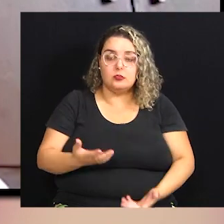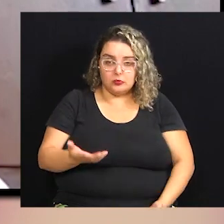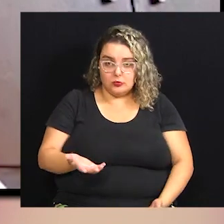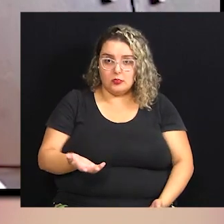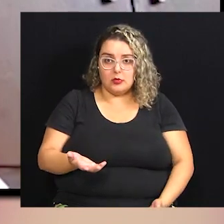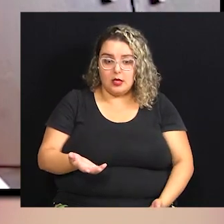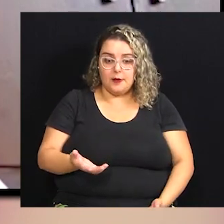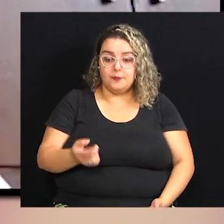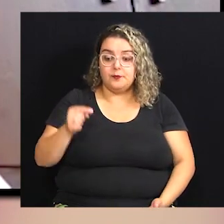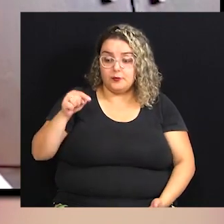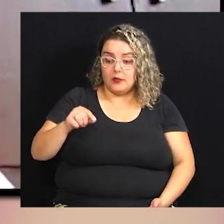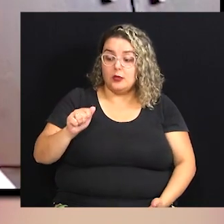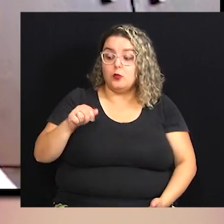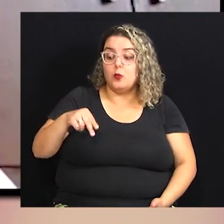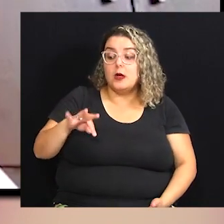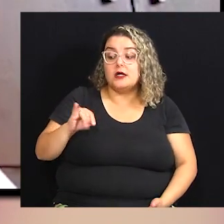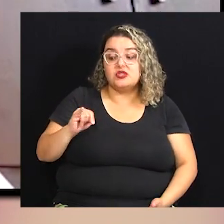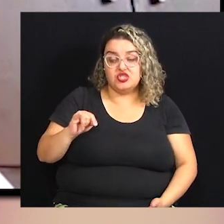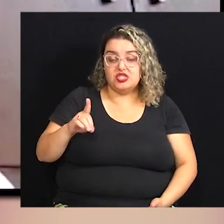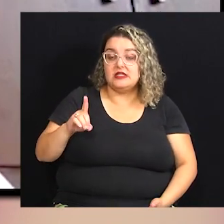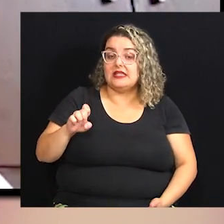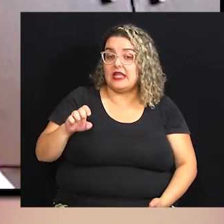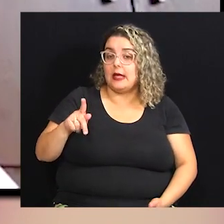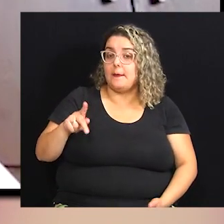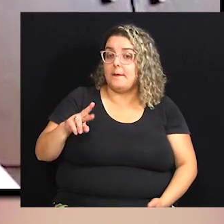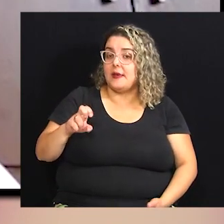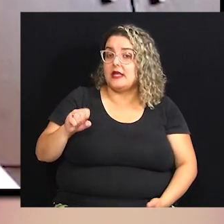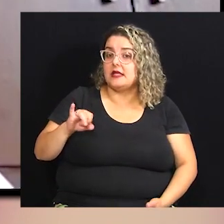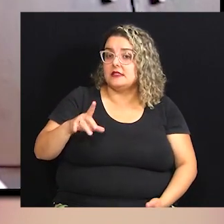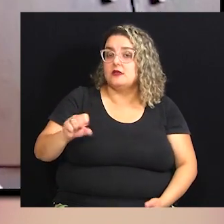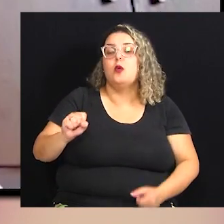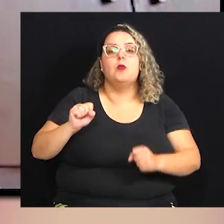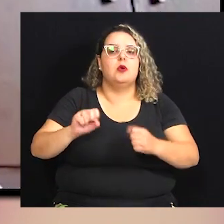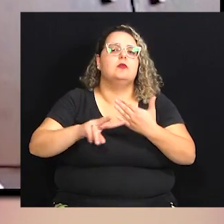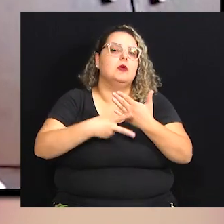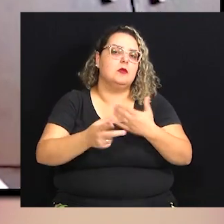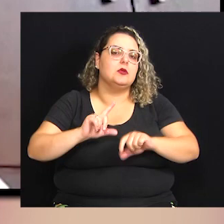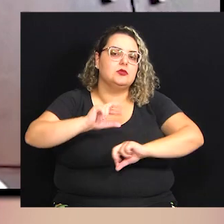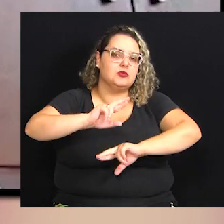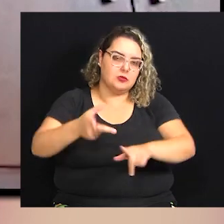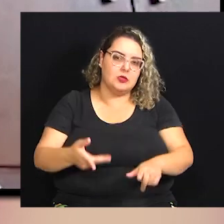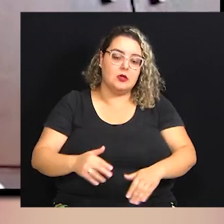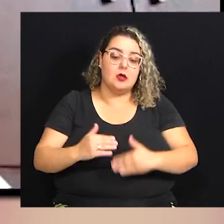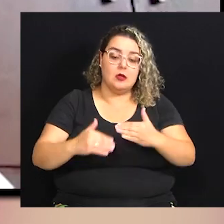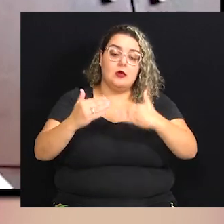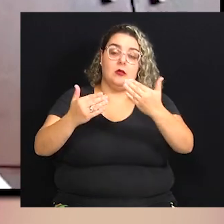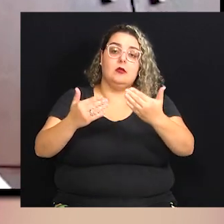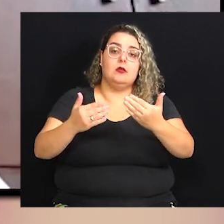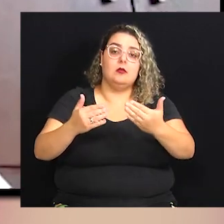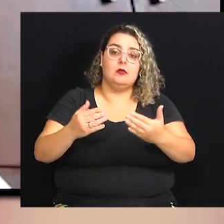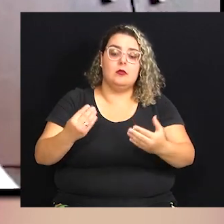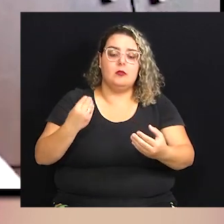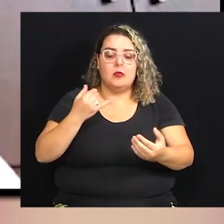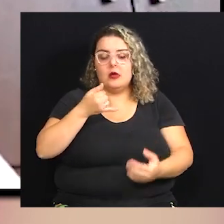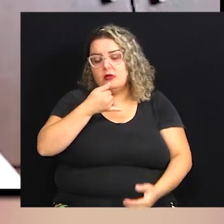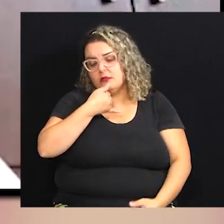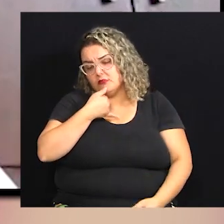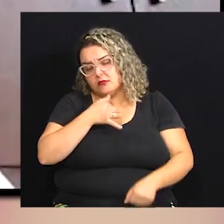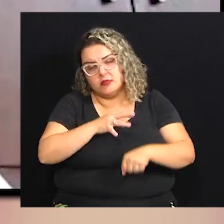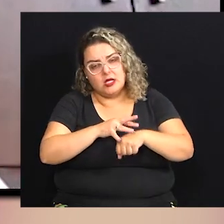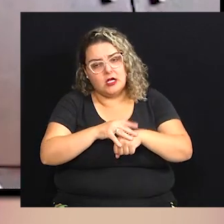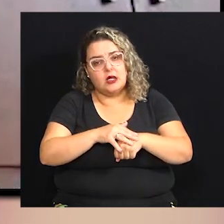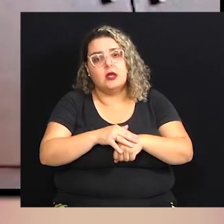abruptamente, sendo ele um antidepressivo, você pode ter efeito de rebote. Você pode, inclusive, evoluir aí com uma